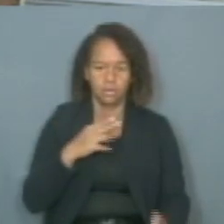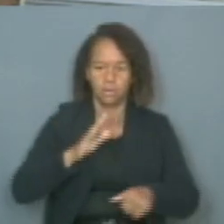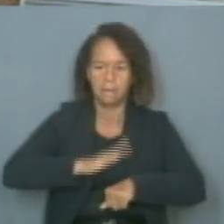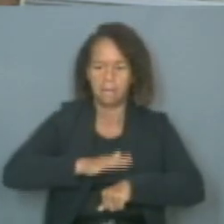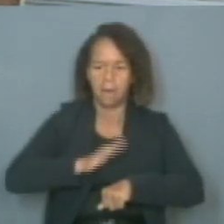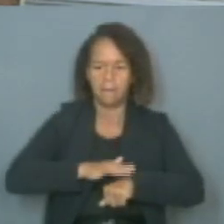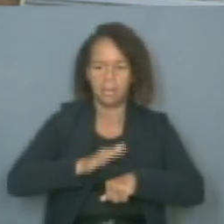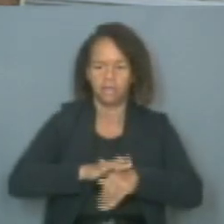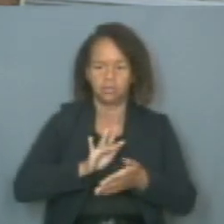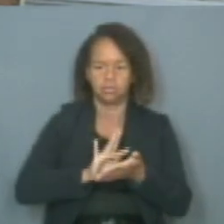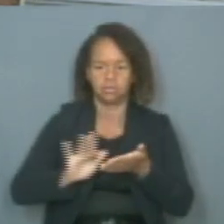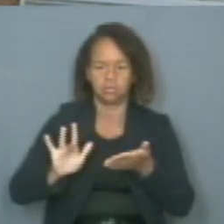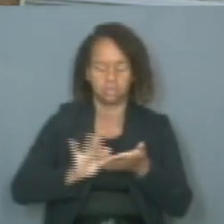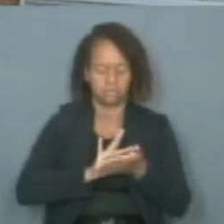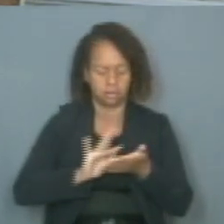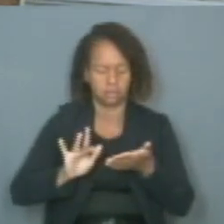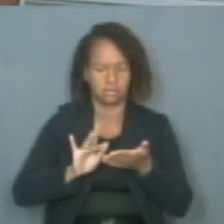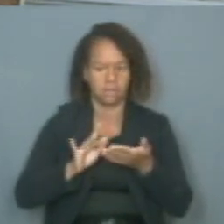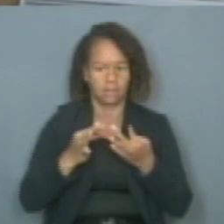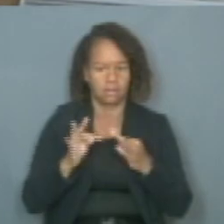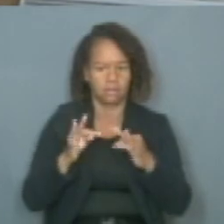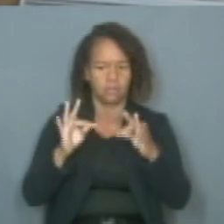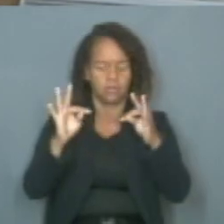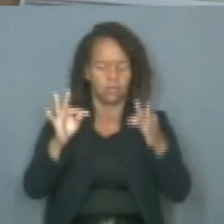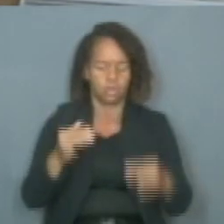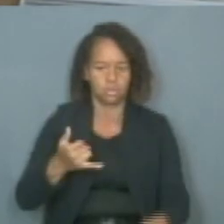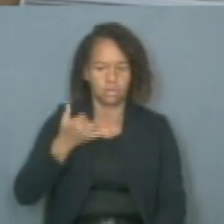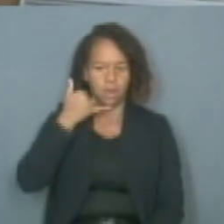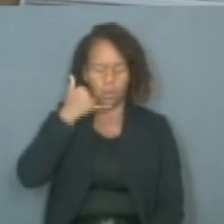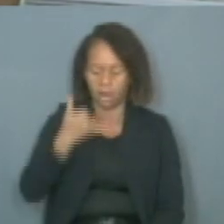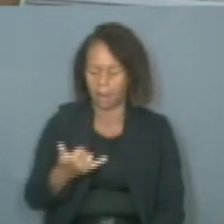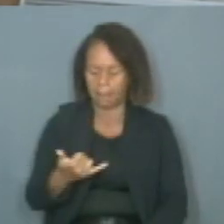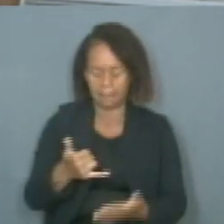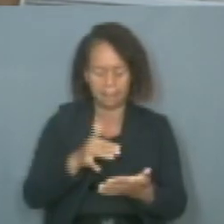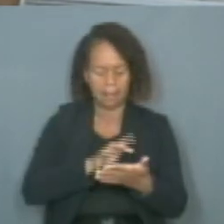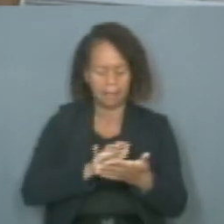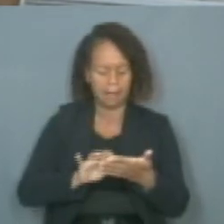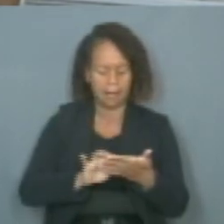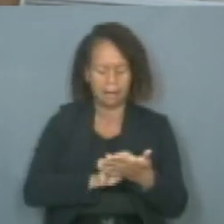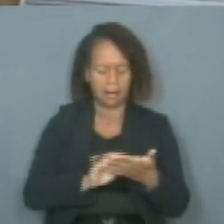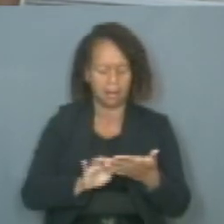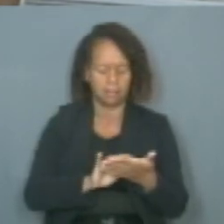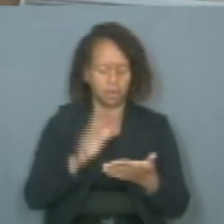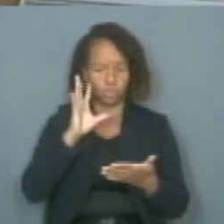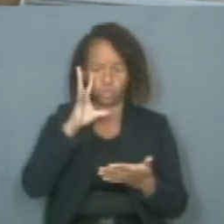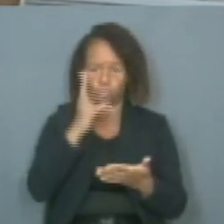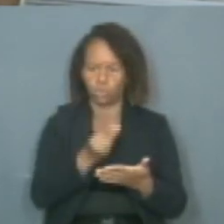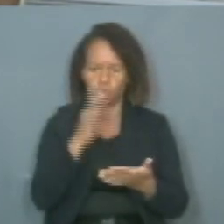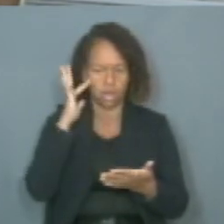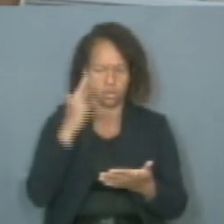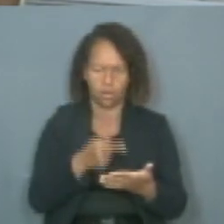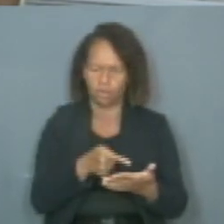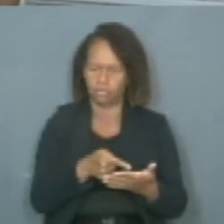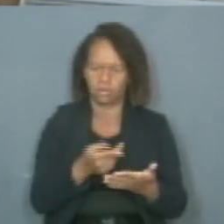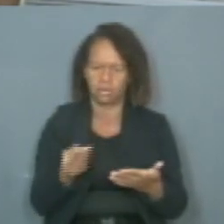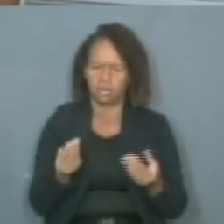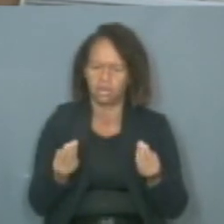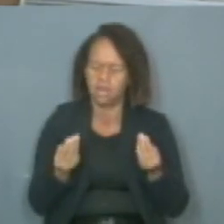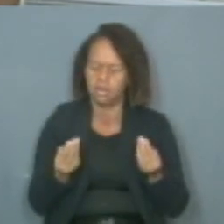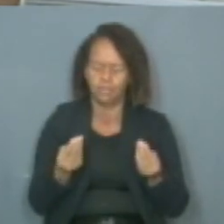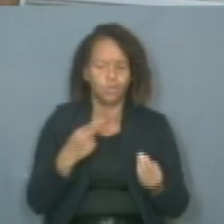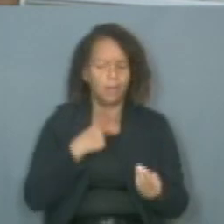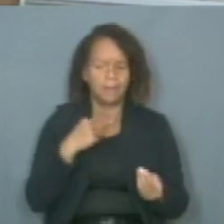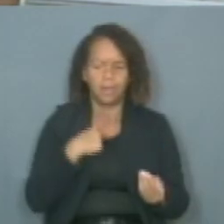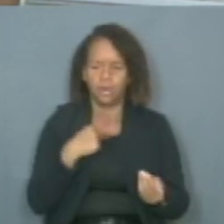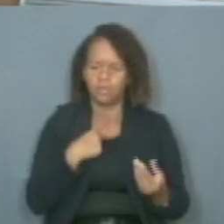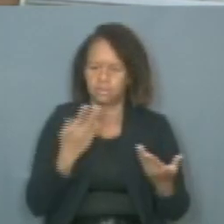como essa que a gente vive hoje, com o celular na mão para isso e para aquilo, a gente não pode ter, vereador Carlos Muniz,